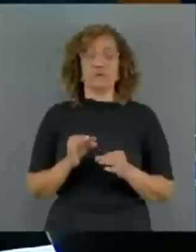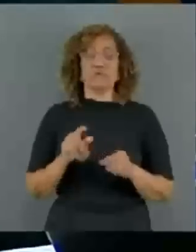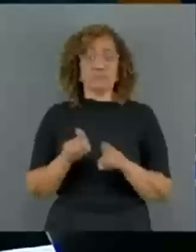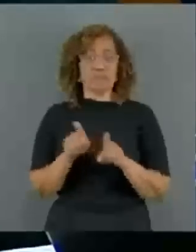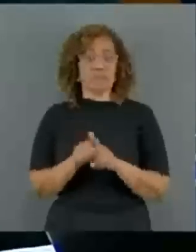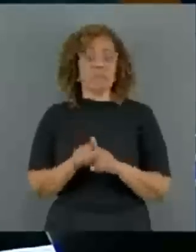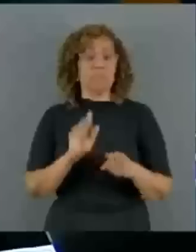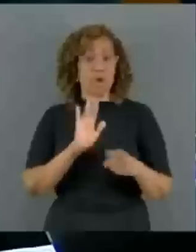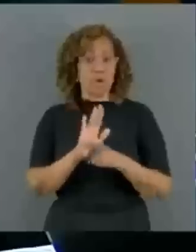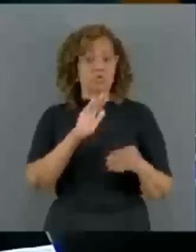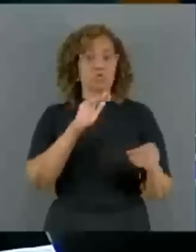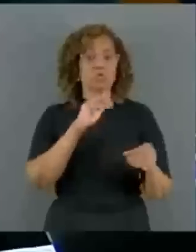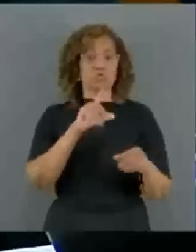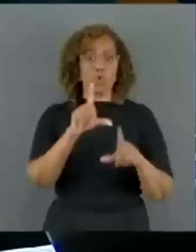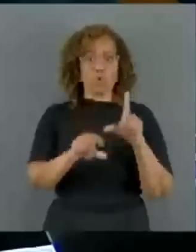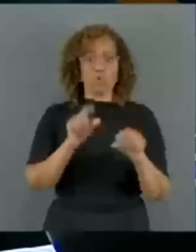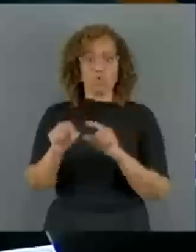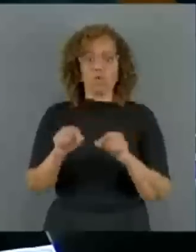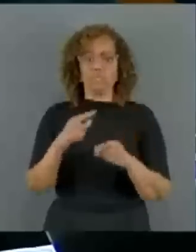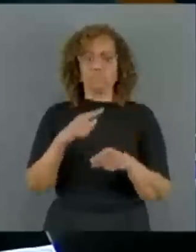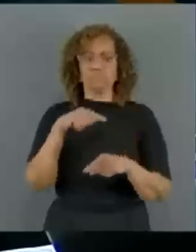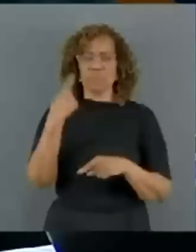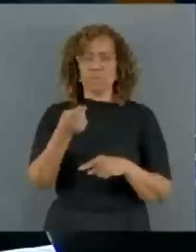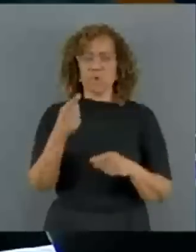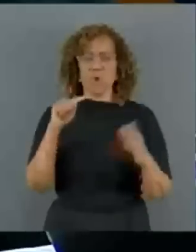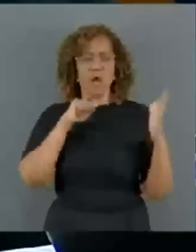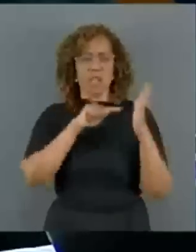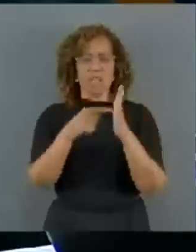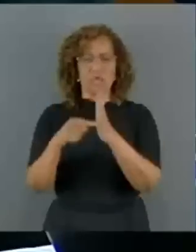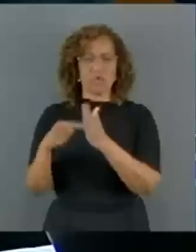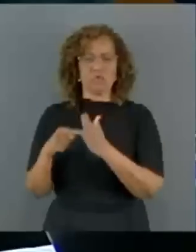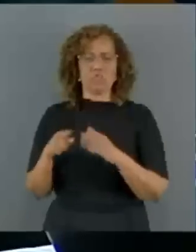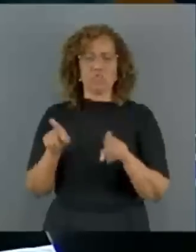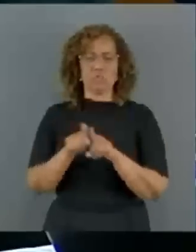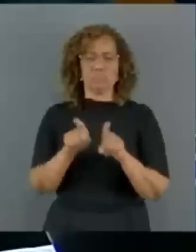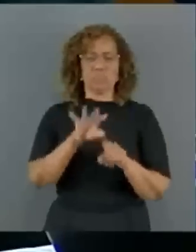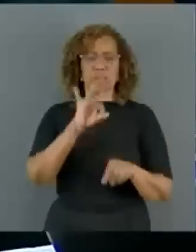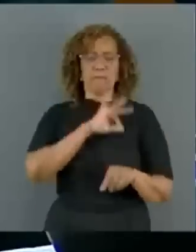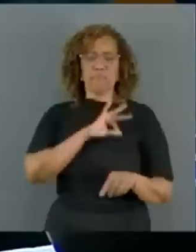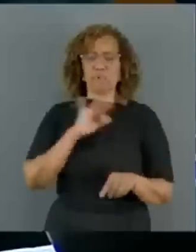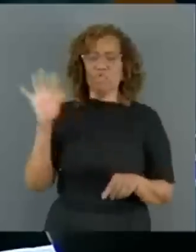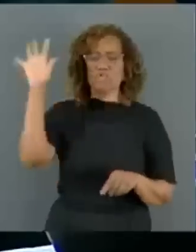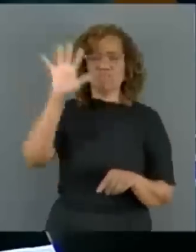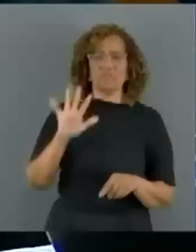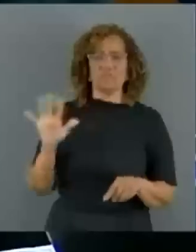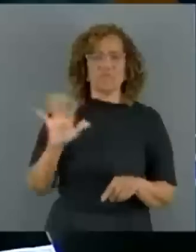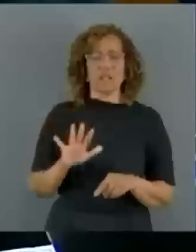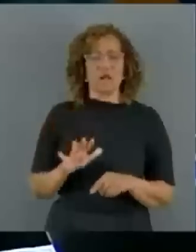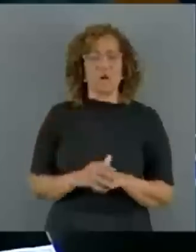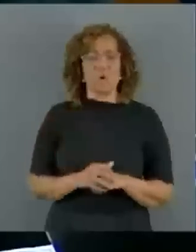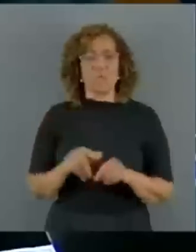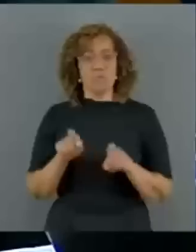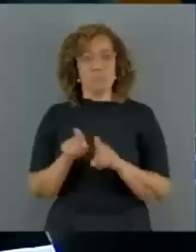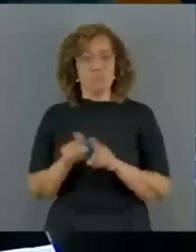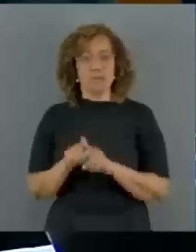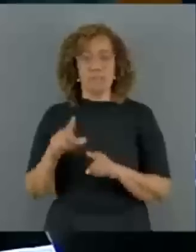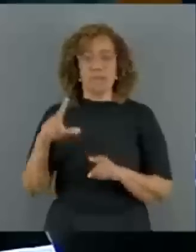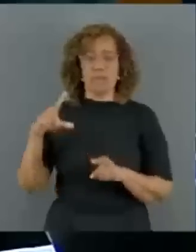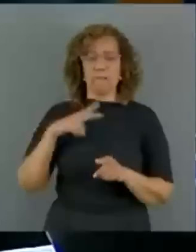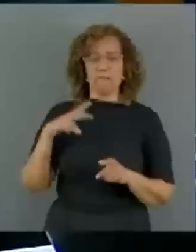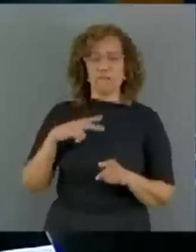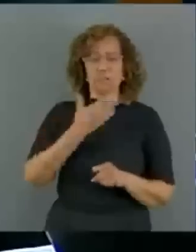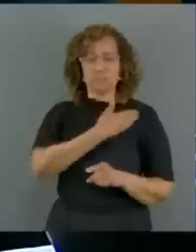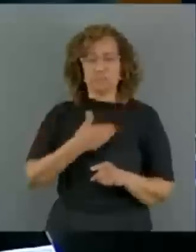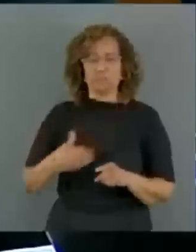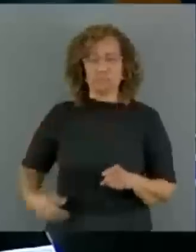eleger e saiu denunciando por interferência na Polícia Federal. No âmbito privado, foi advogar para a